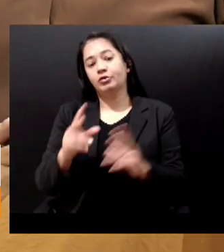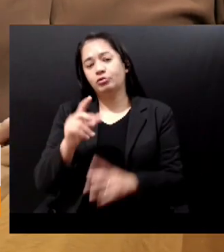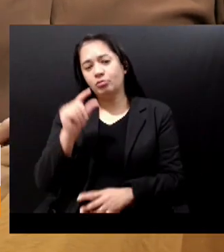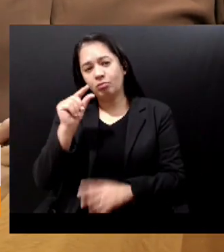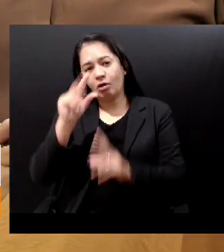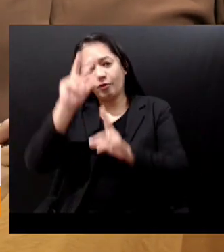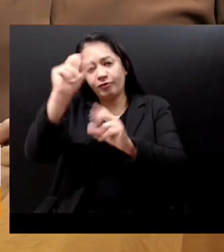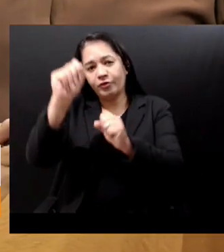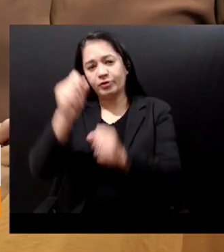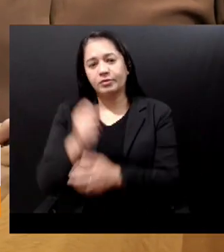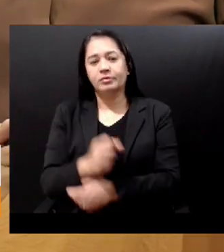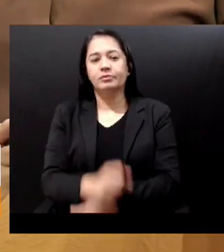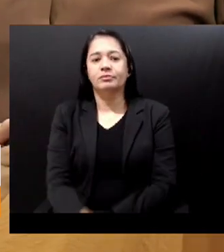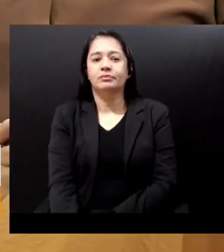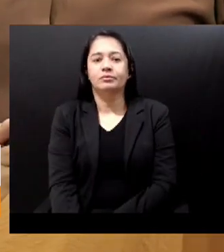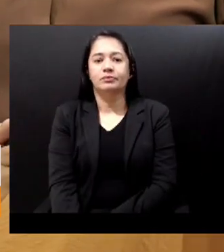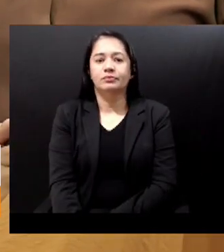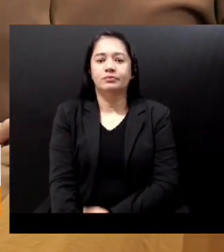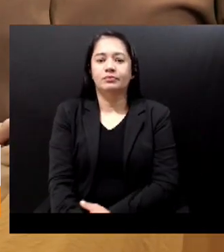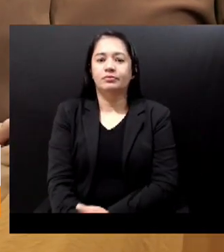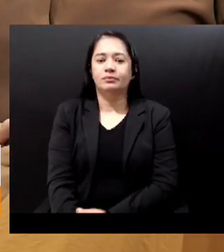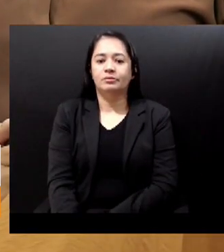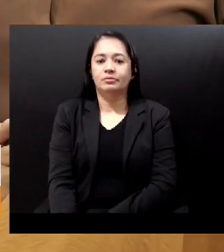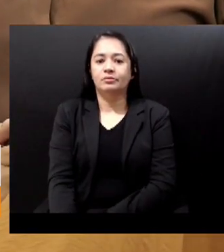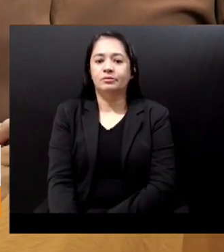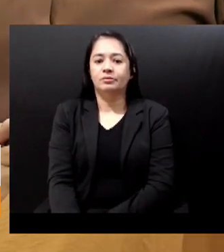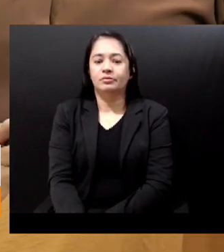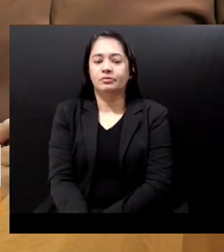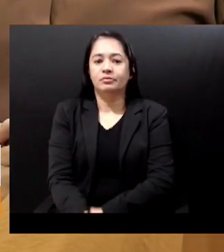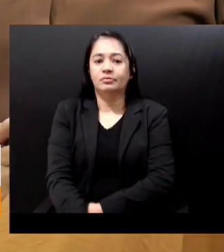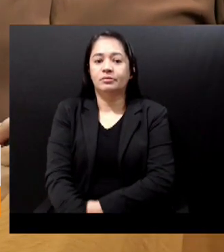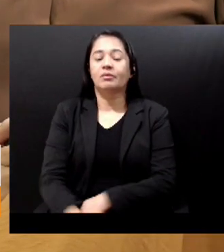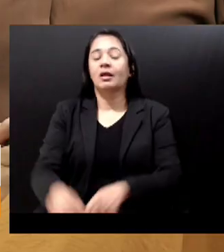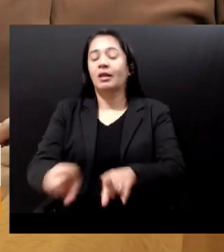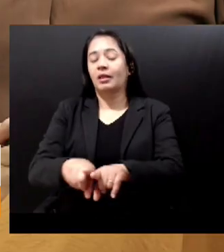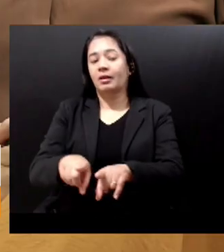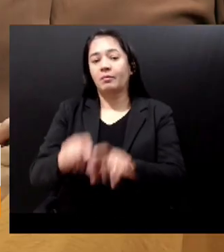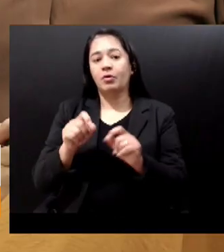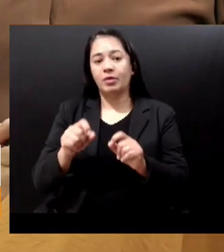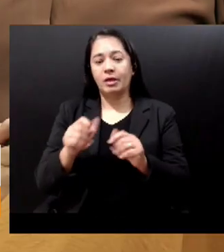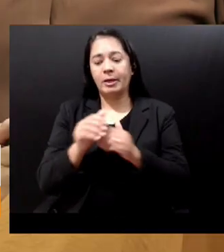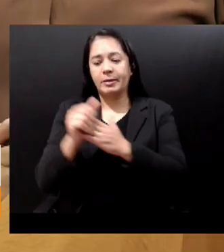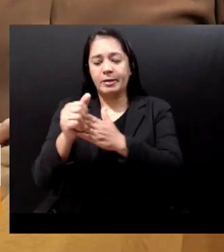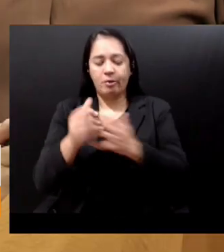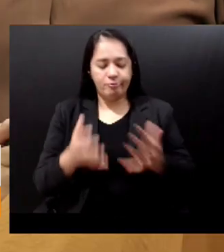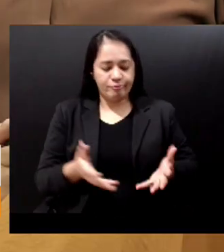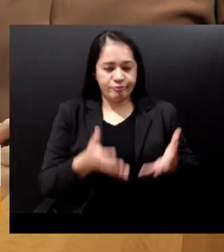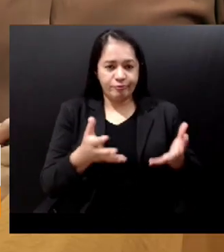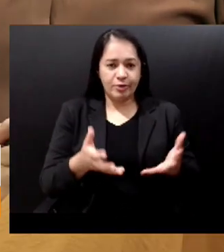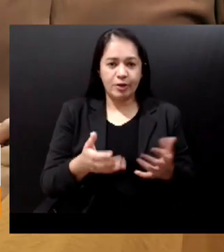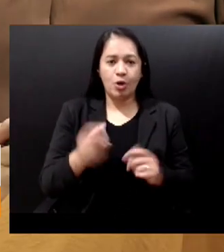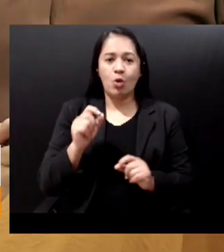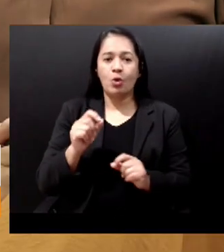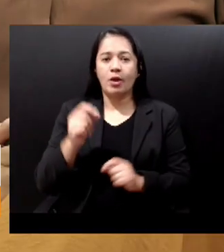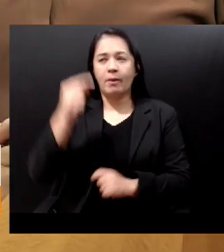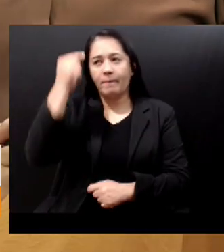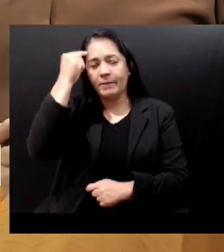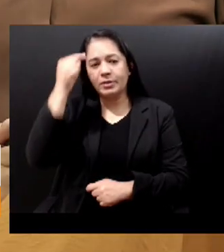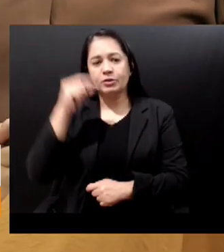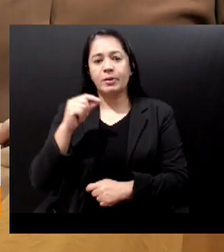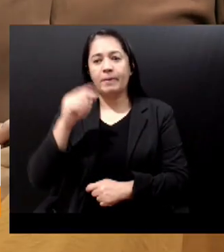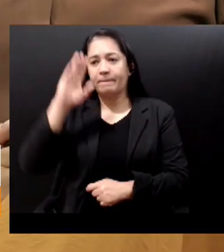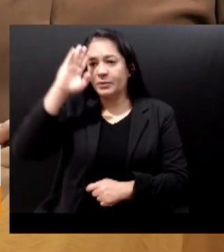coisa da motivação ser guiada muito por motivos superficiais me Uhum. traz um pensamento, principalmente quando a gente fala de exercício físico, que